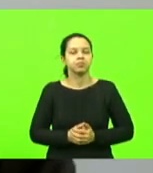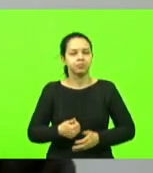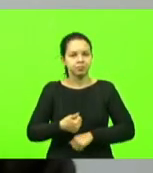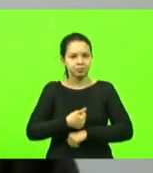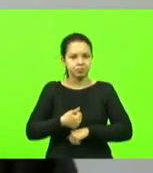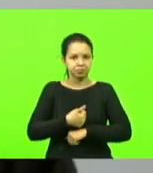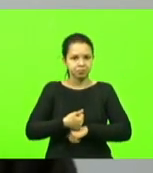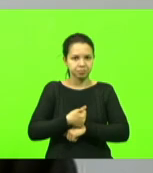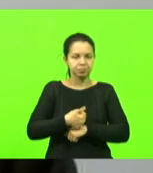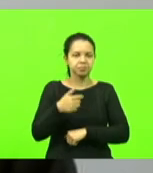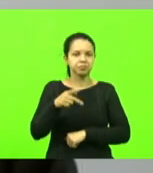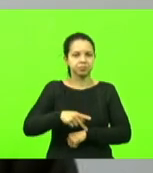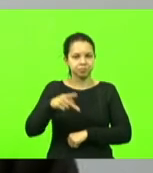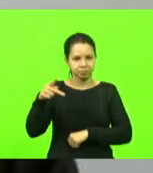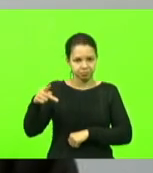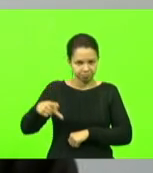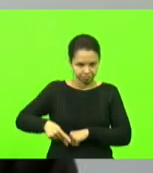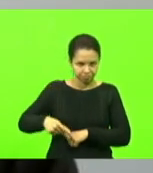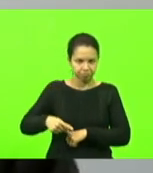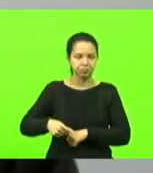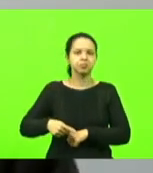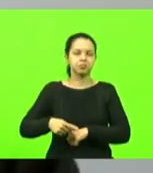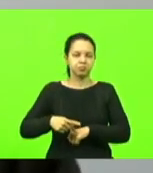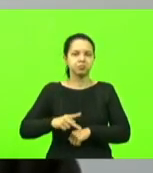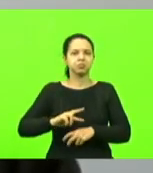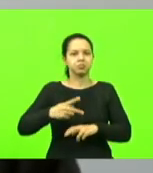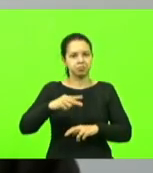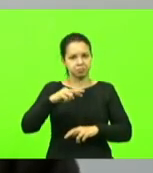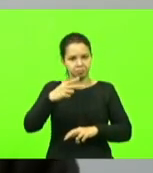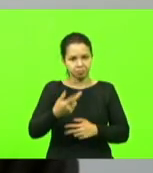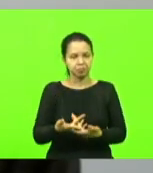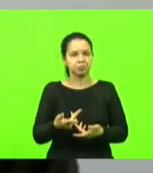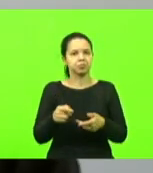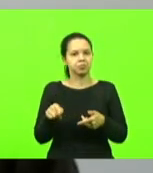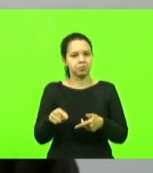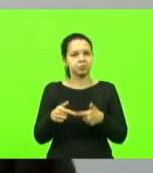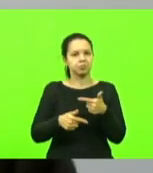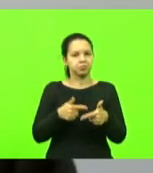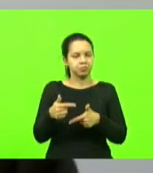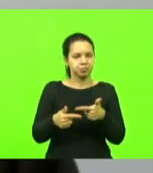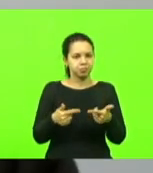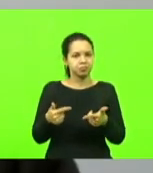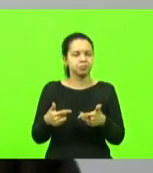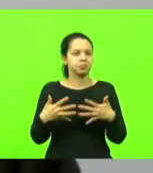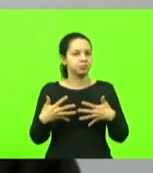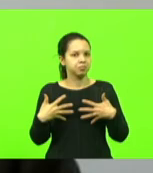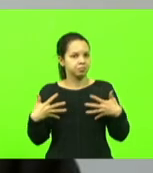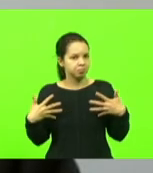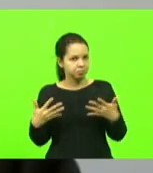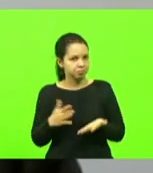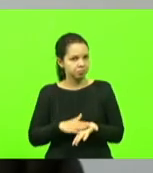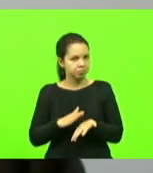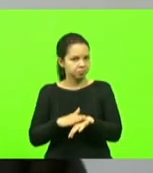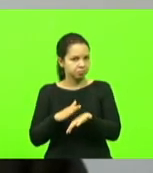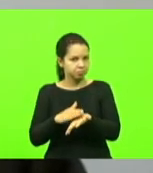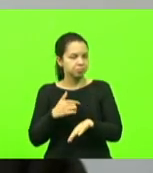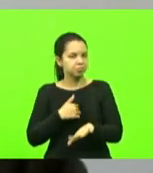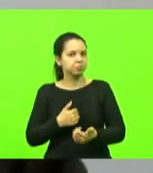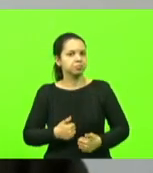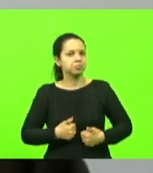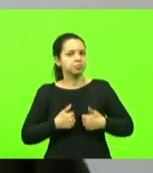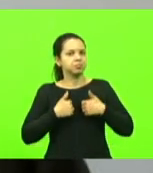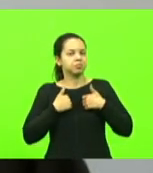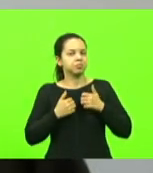muito elogiado ontem na comissão pelo seu trabalho, deputado Lima. Eu fiquei muito orgulhoso de estar te representando lá, ainda mais